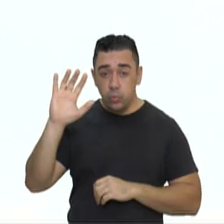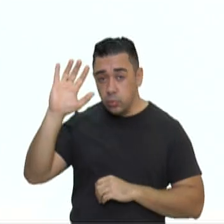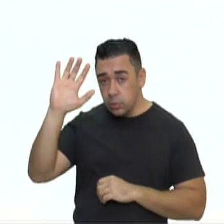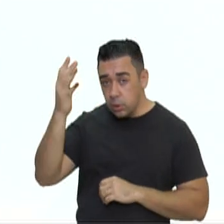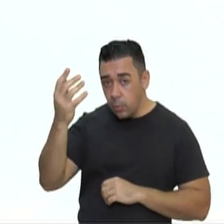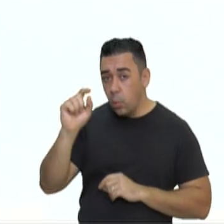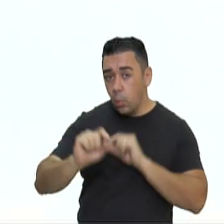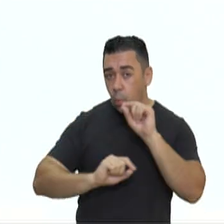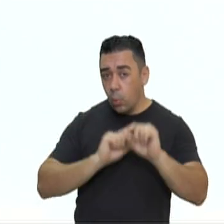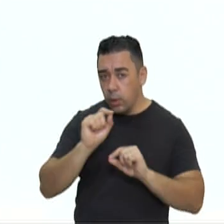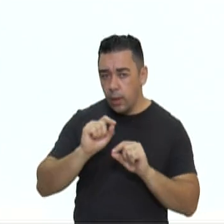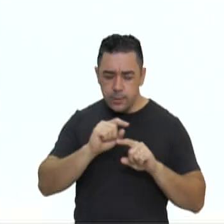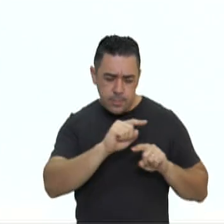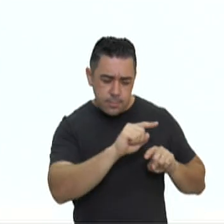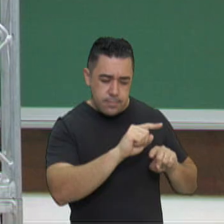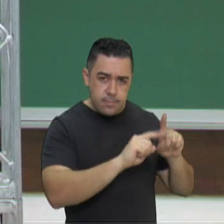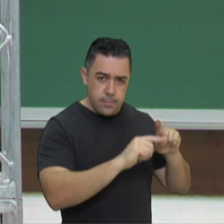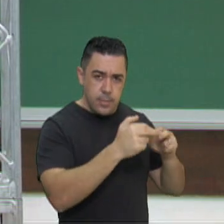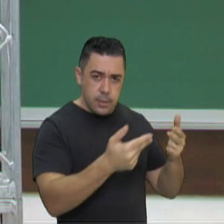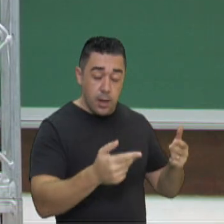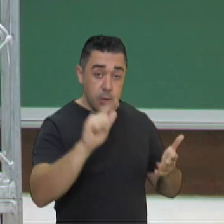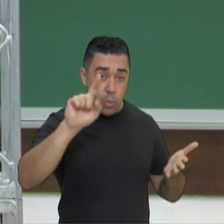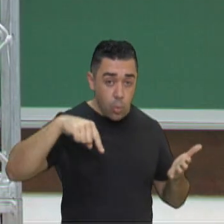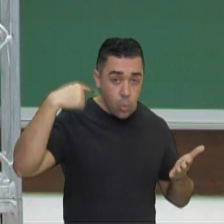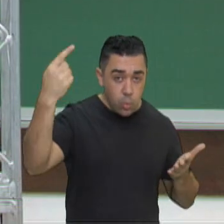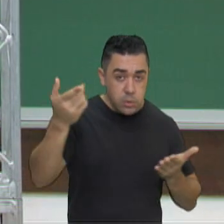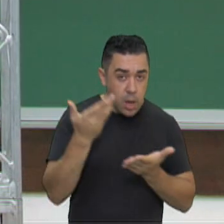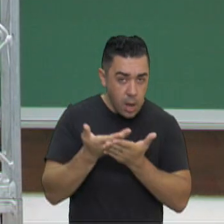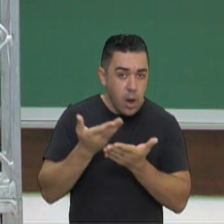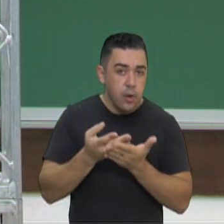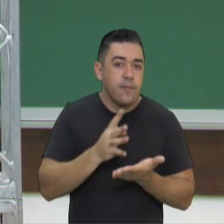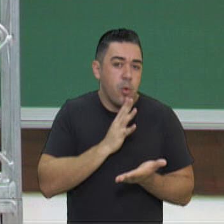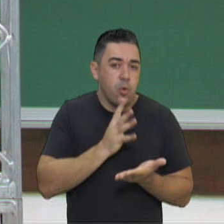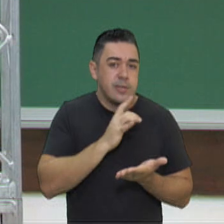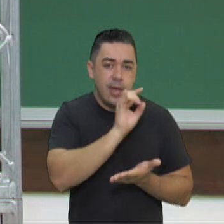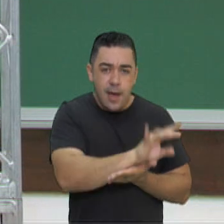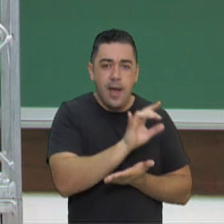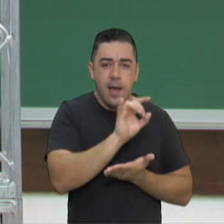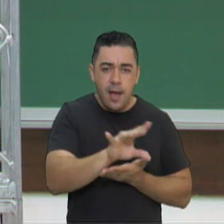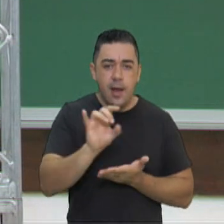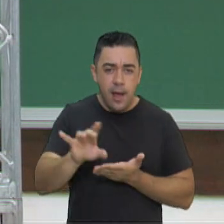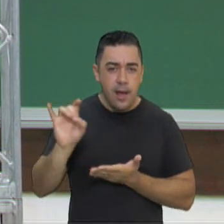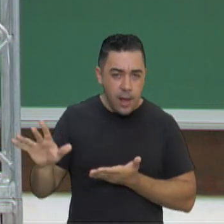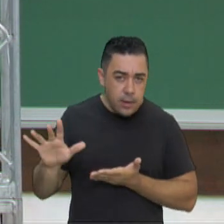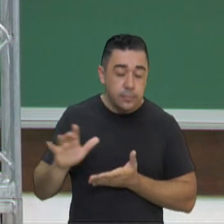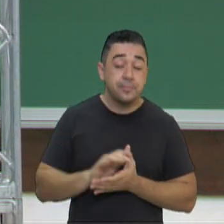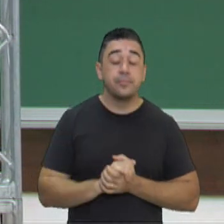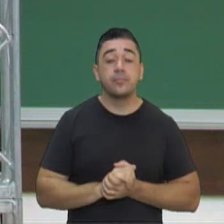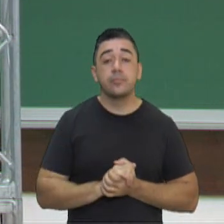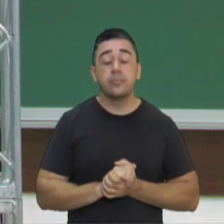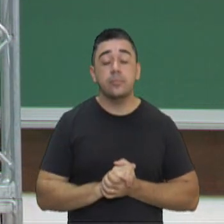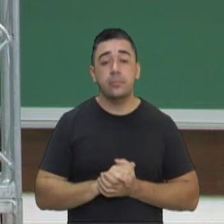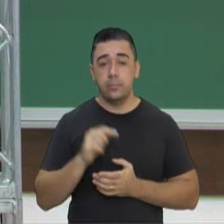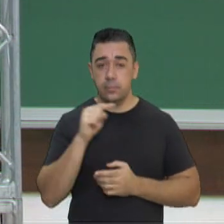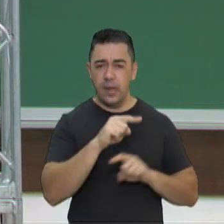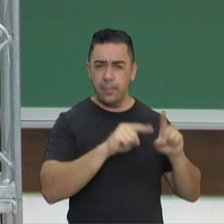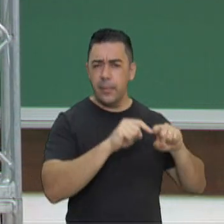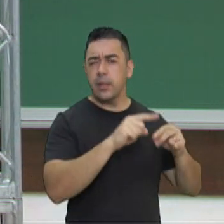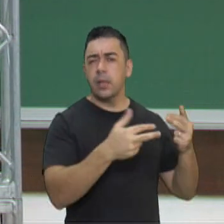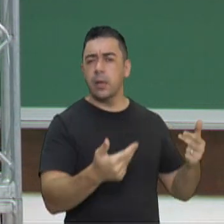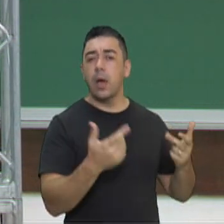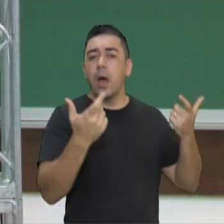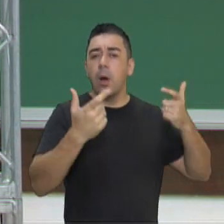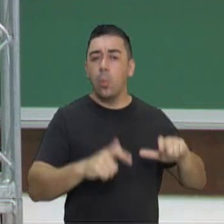esses equipamentos, na nossa próxima aula, nós iremos conhecê-los, tá? Esses equipamentos ficam